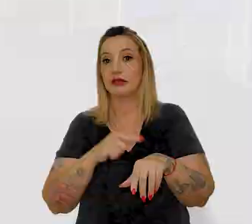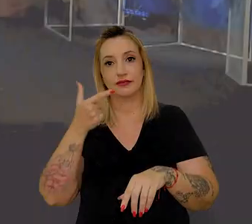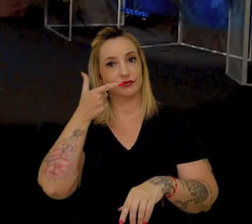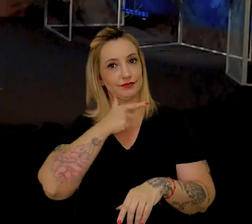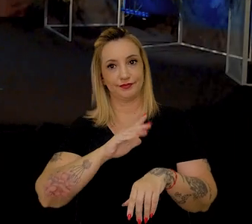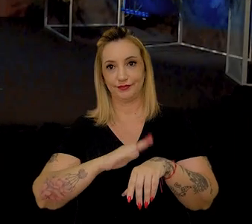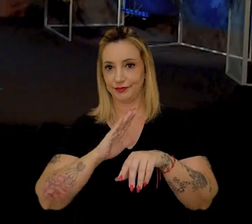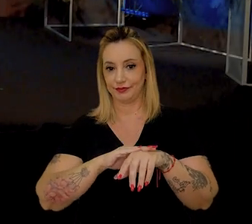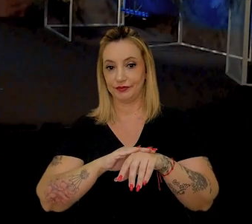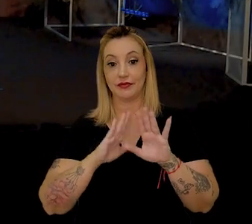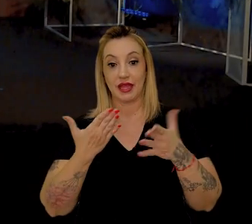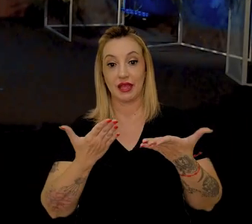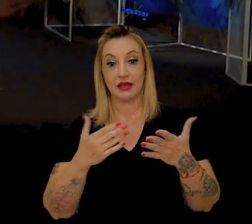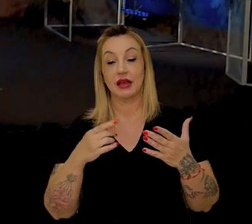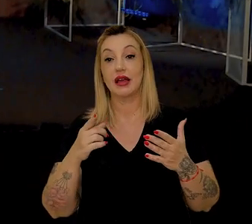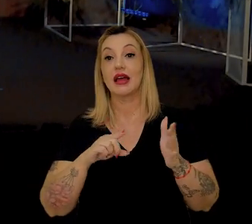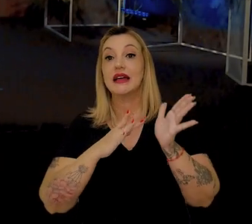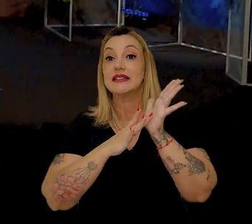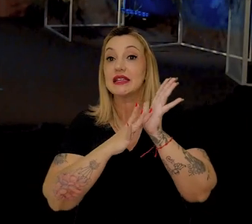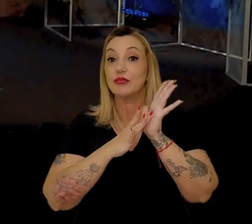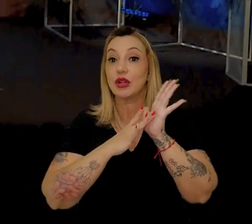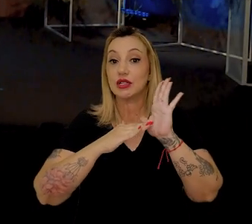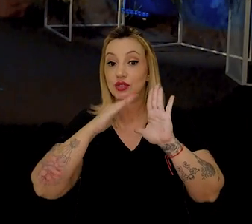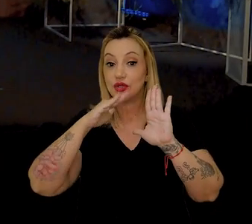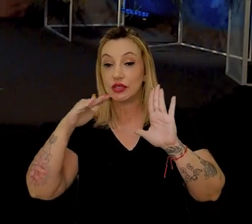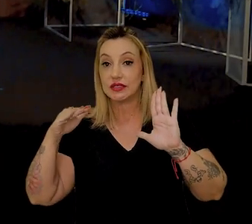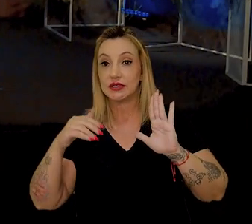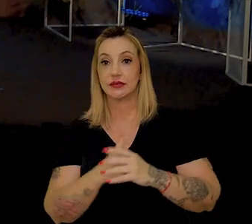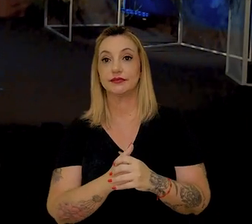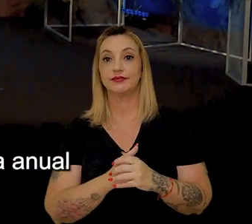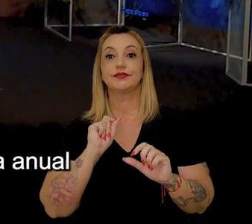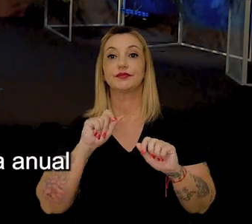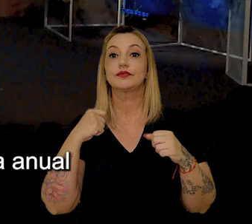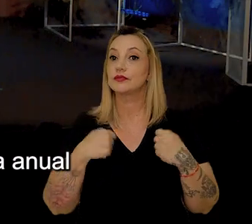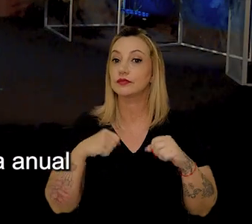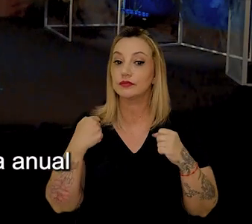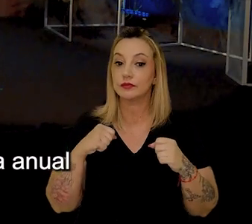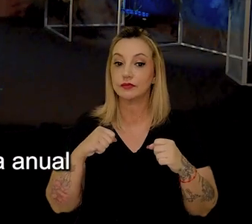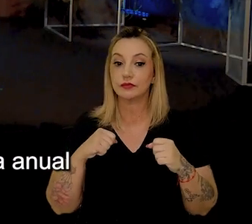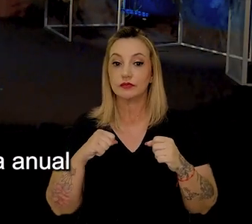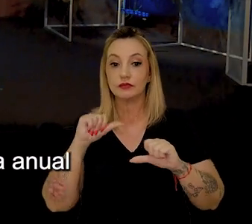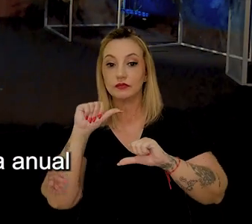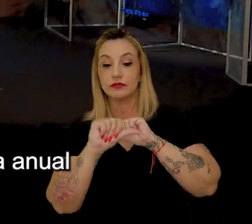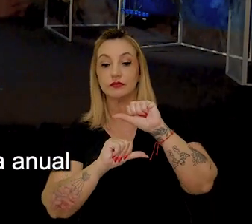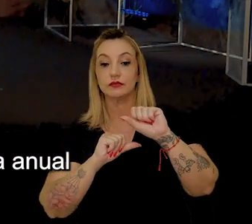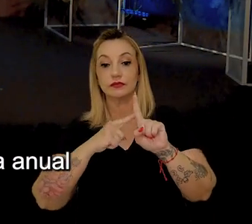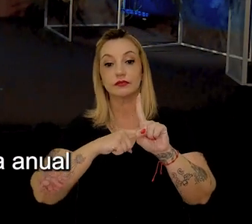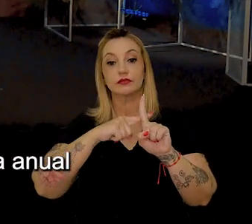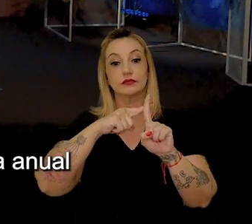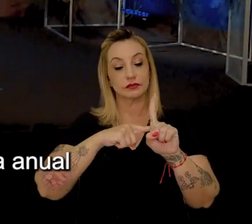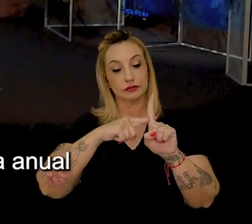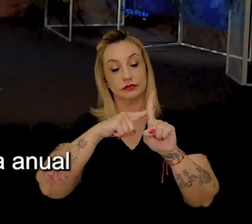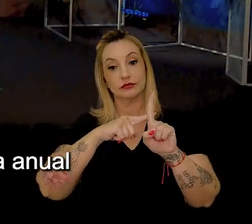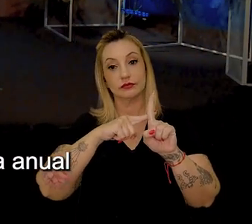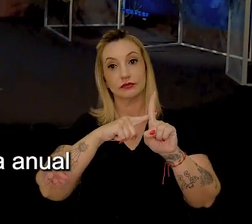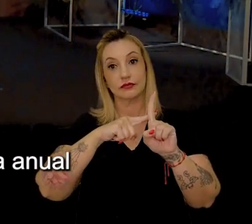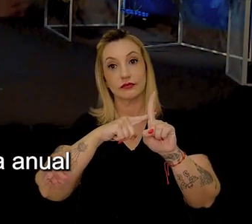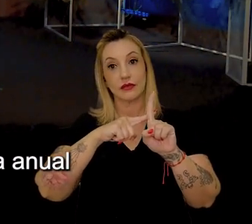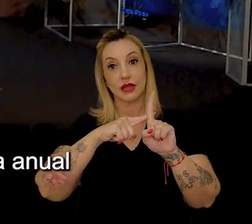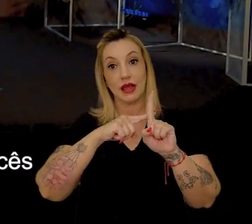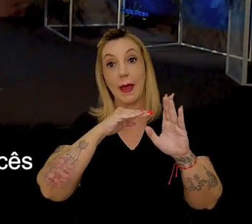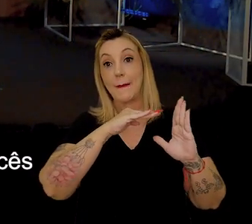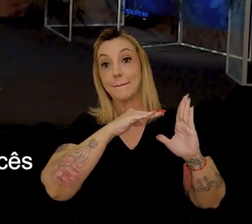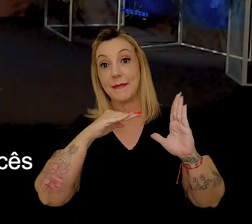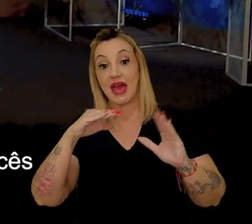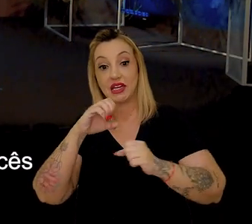lá mas então aqui seria simulações do que que seria então a a mudança na temperatura média anual né